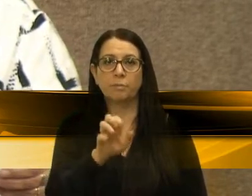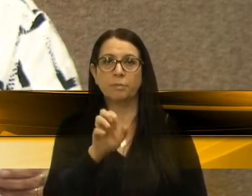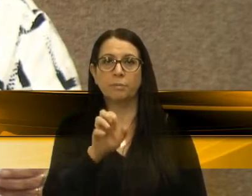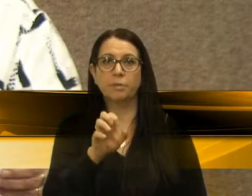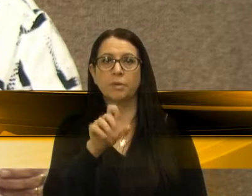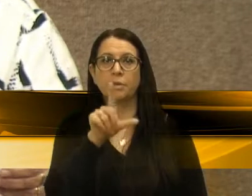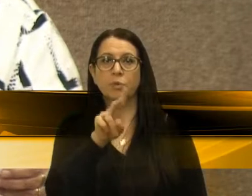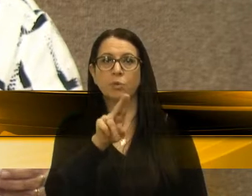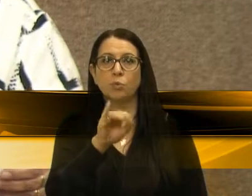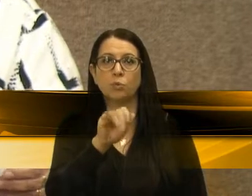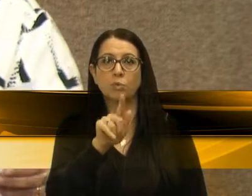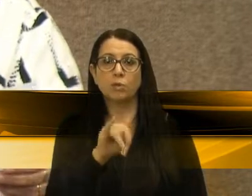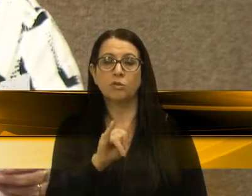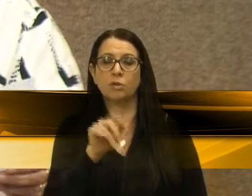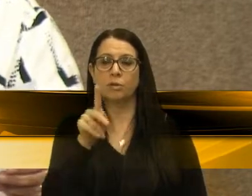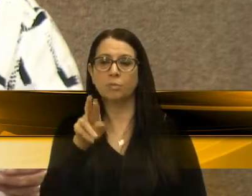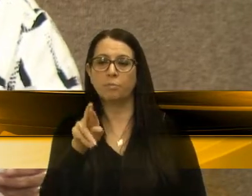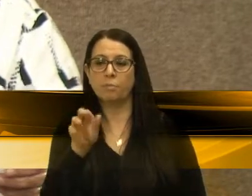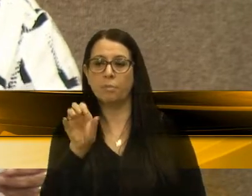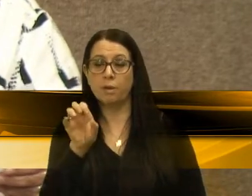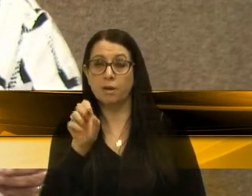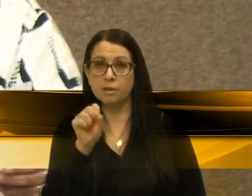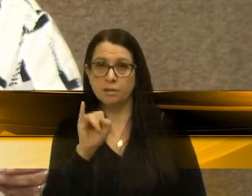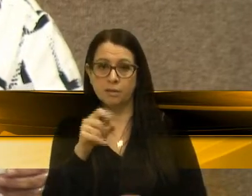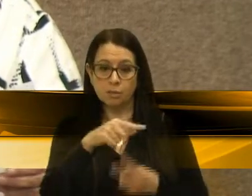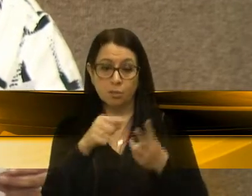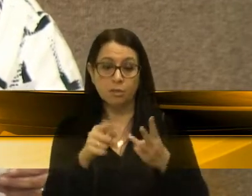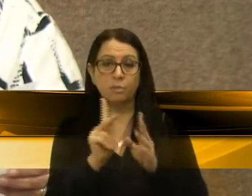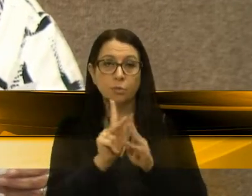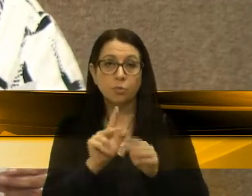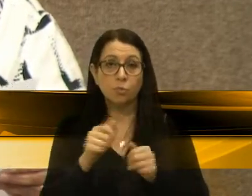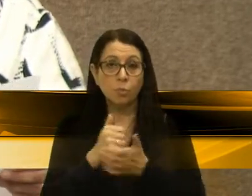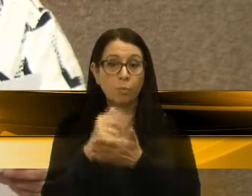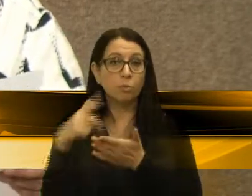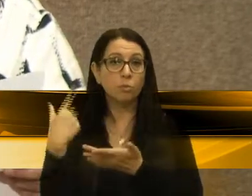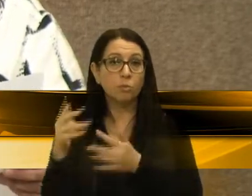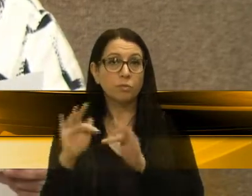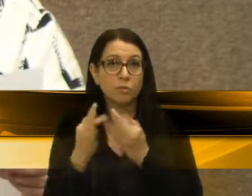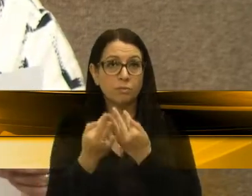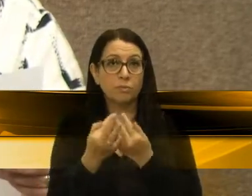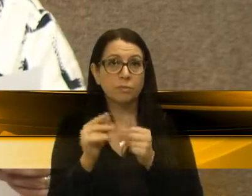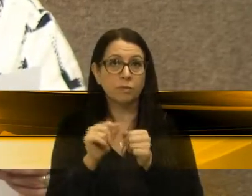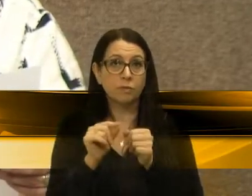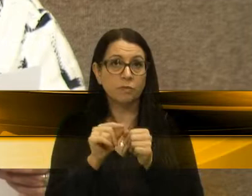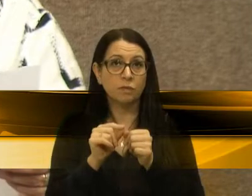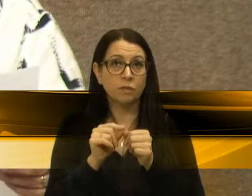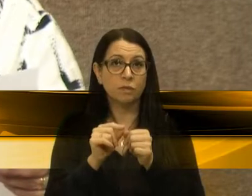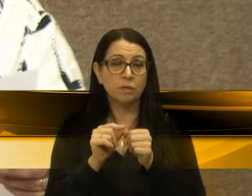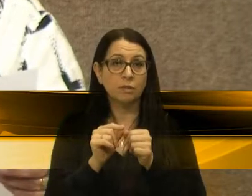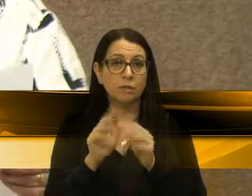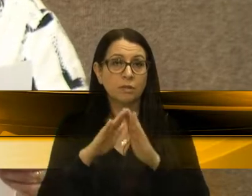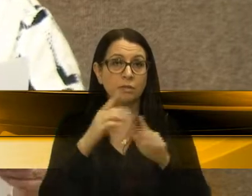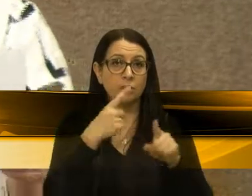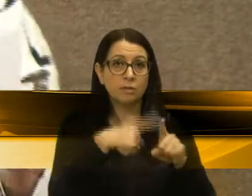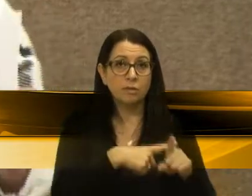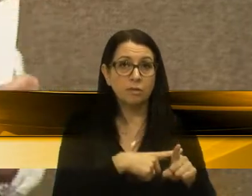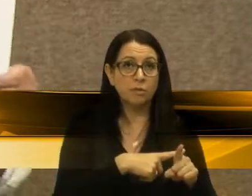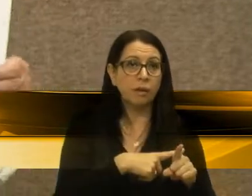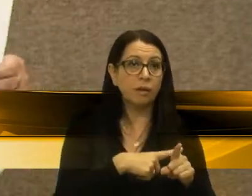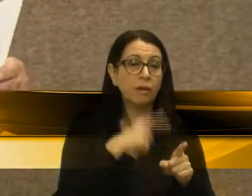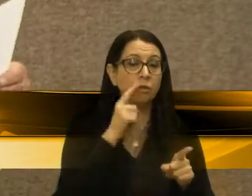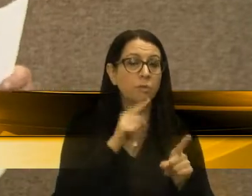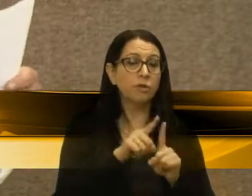Luigi Prezzi. Com o apoio de tantas outras famílias, fez-se antes a igreja